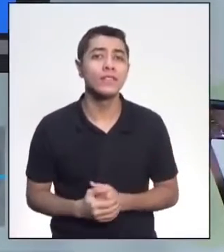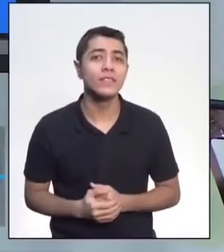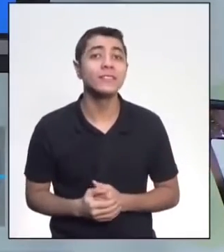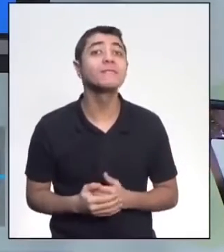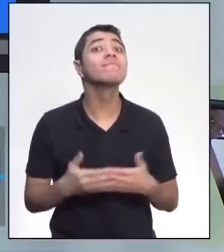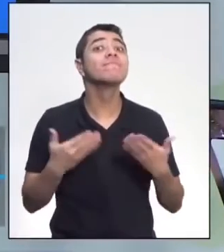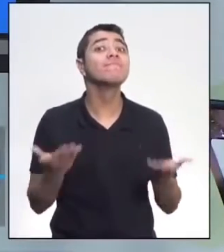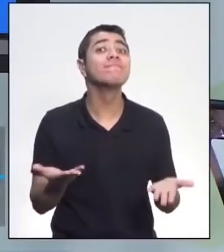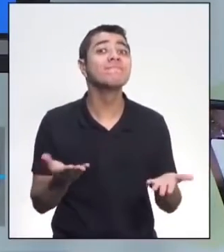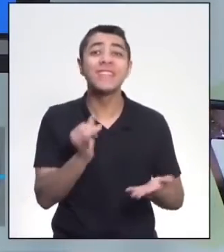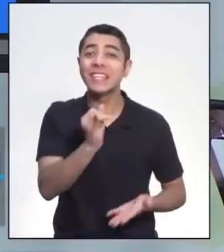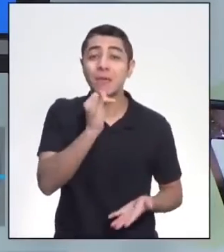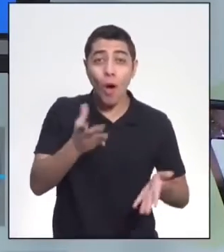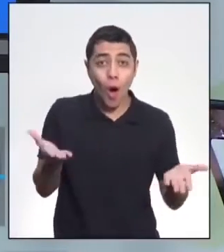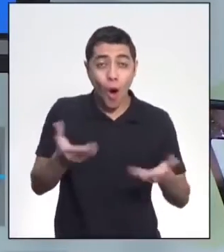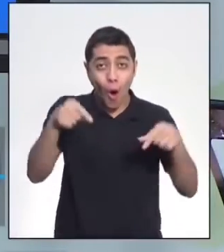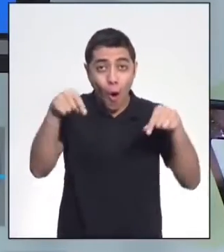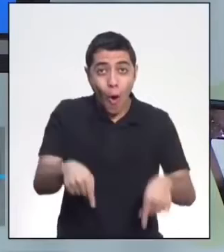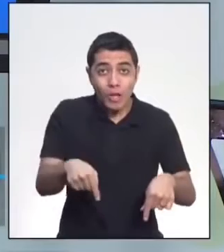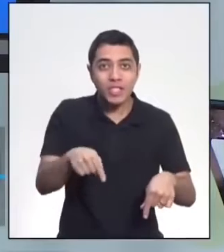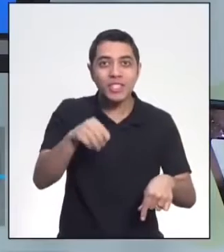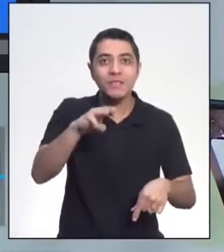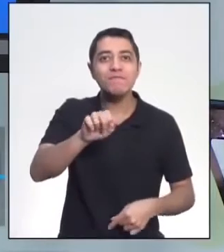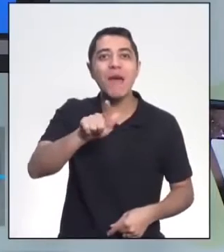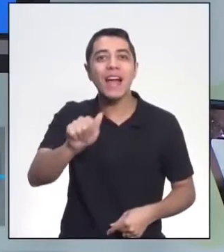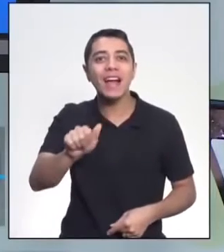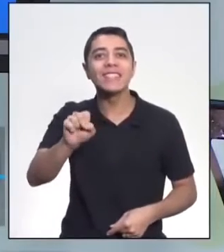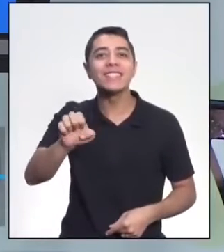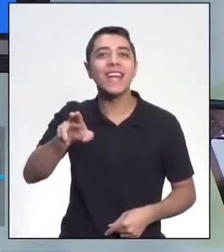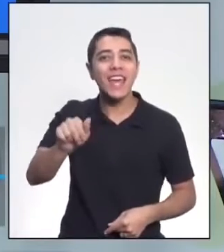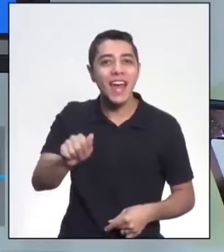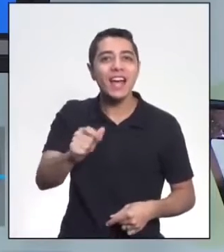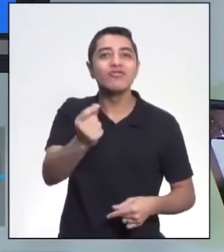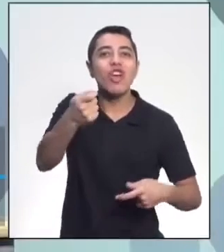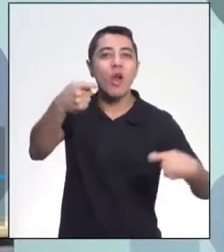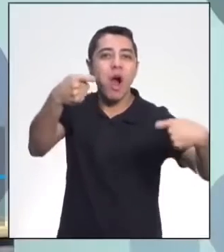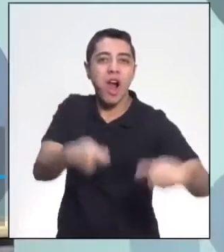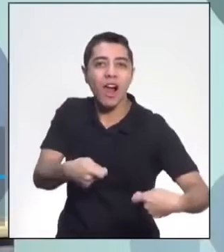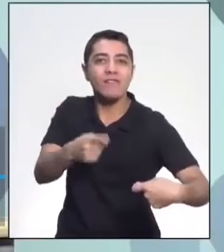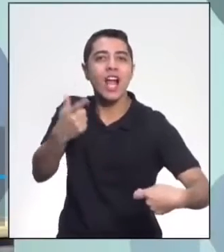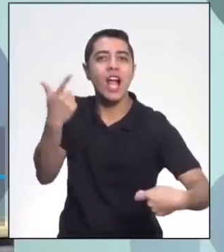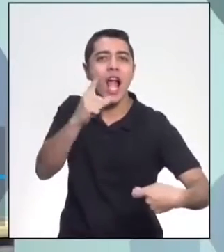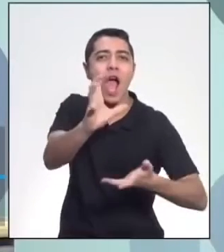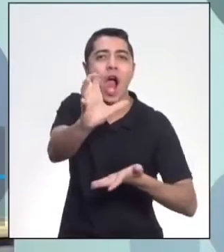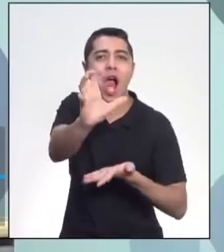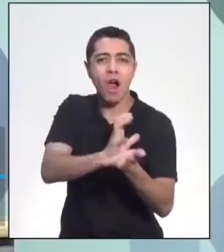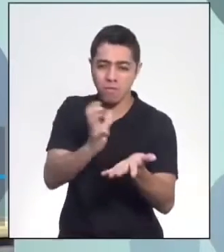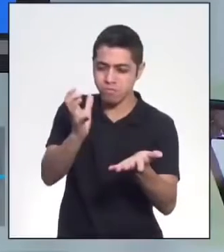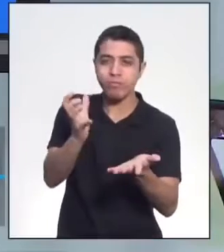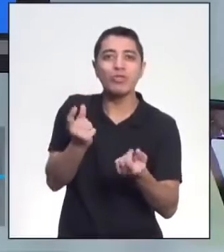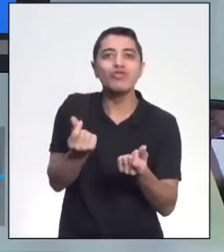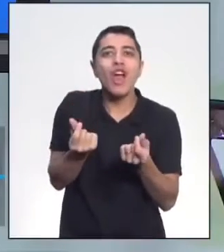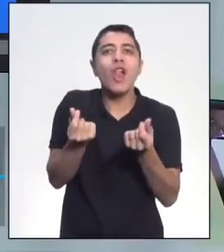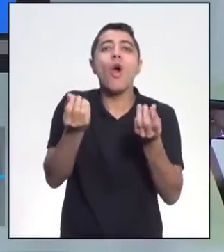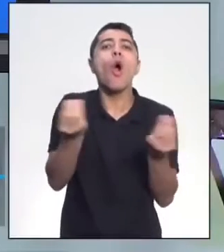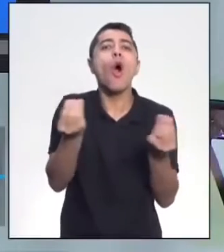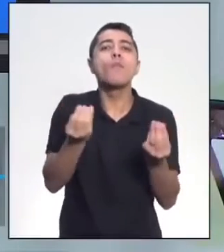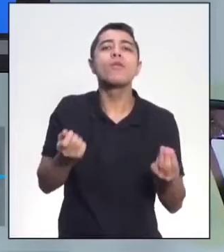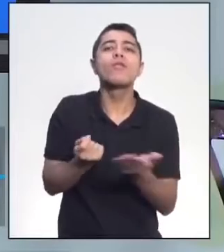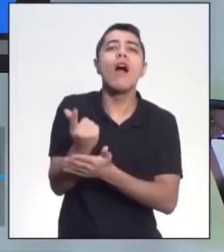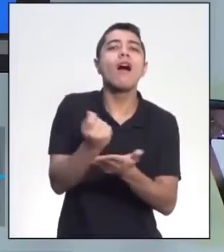ganhasse na Mega Sena hoje, como gastaria o seu dinheiro? Estou ansioso pelas respostas. Você gastaria como, Mauro? A Ana já começa